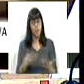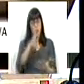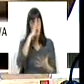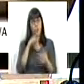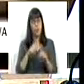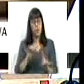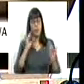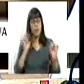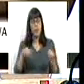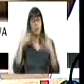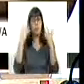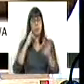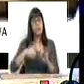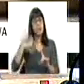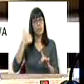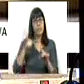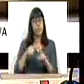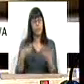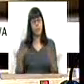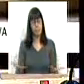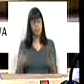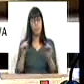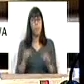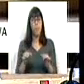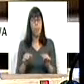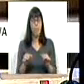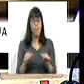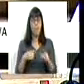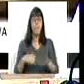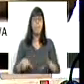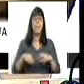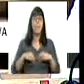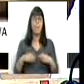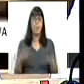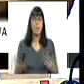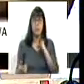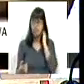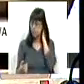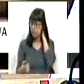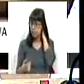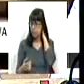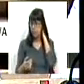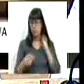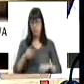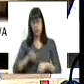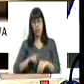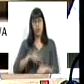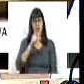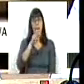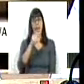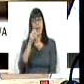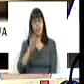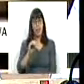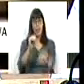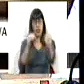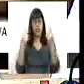Governo uma prioridade central. Nesta medida, admitimos que a direção do ACES